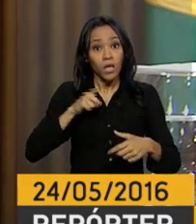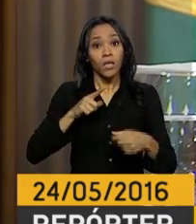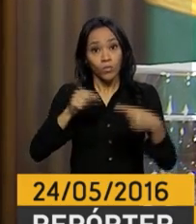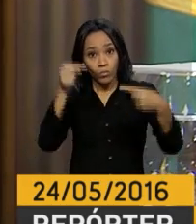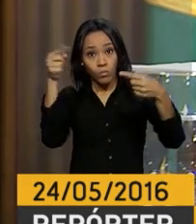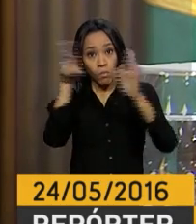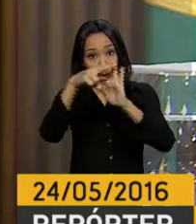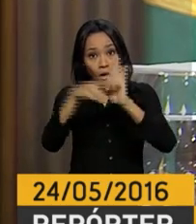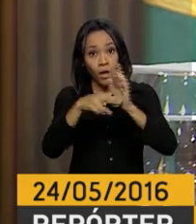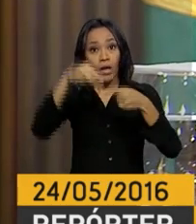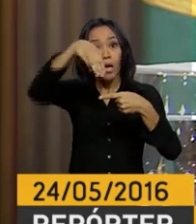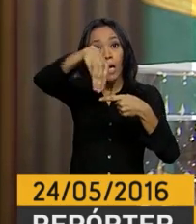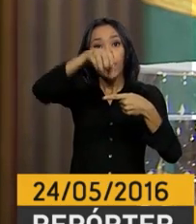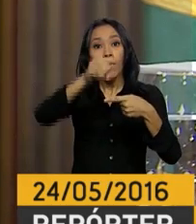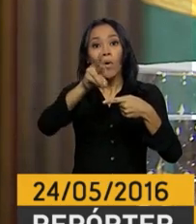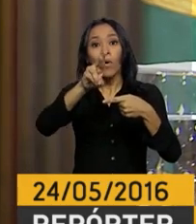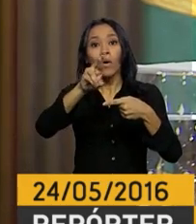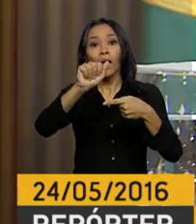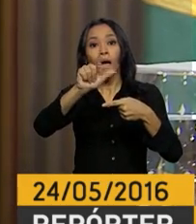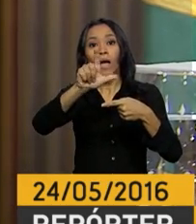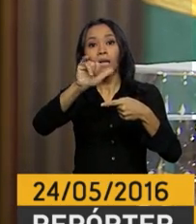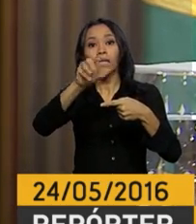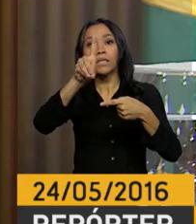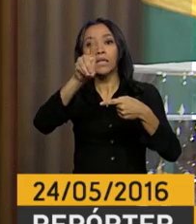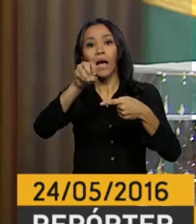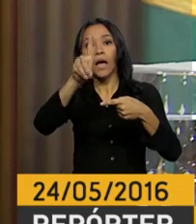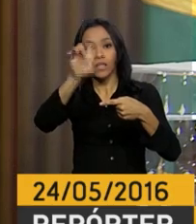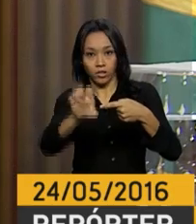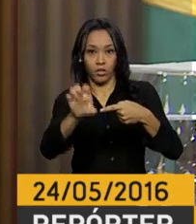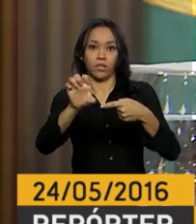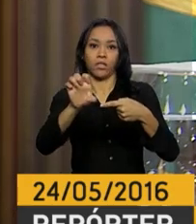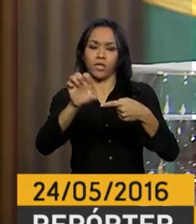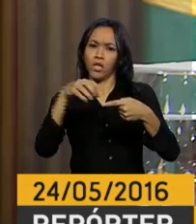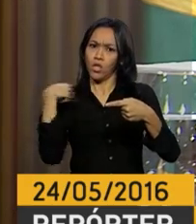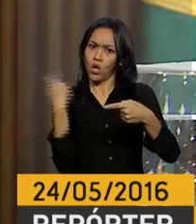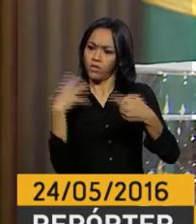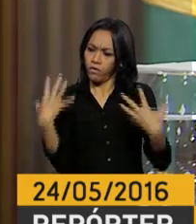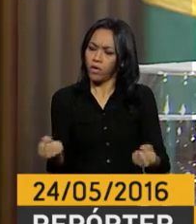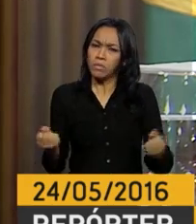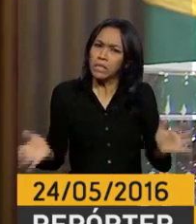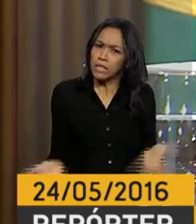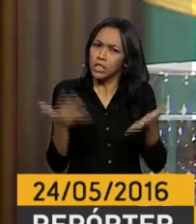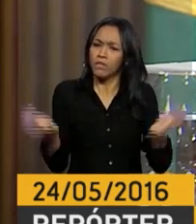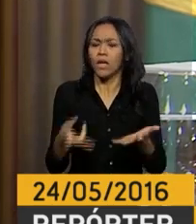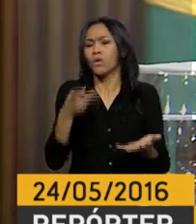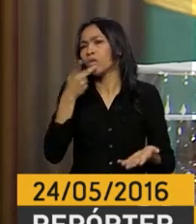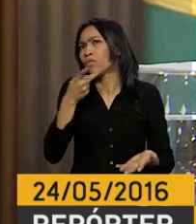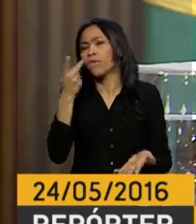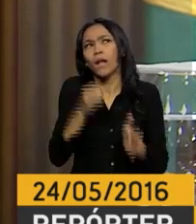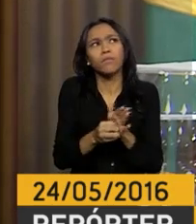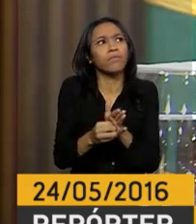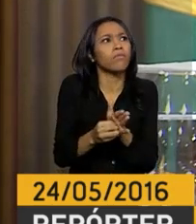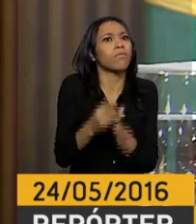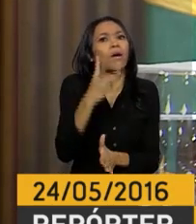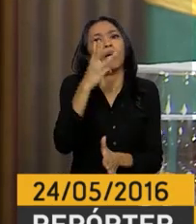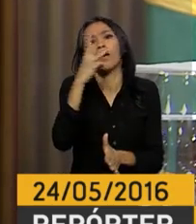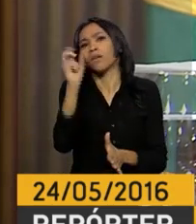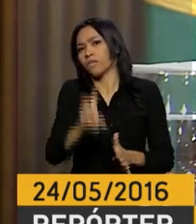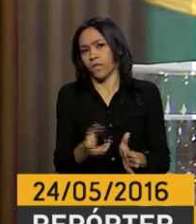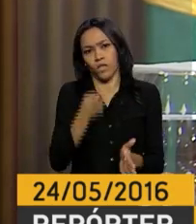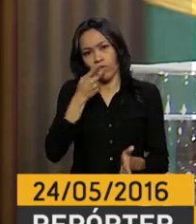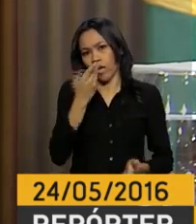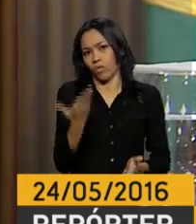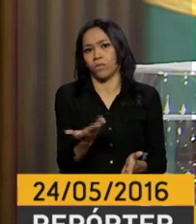moralidade administrativa. Ao contrário, nós vamos sempre incentivá-la. Eu tenho dito isso com uma frequência inaudita, mas por